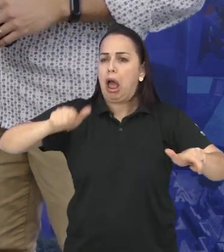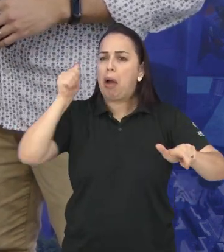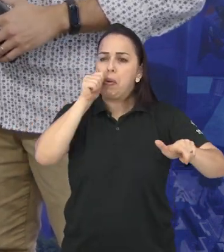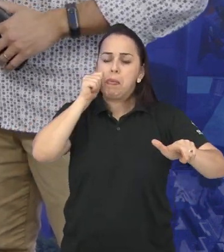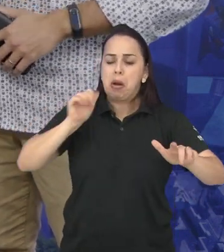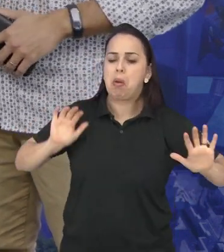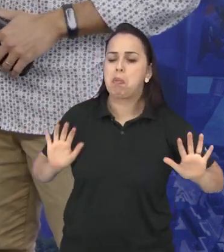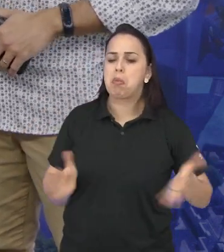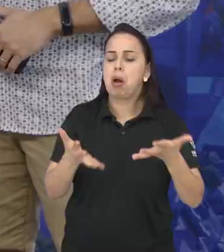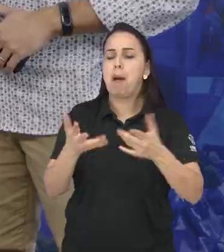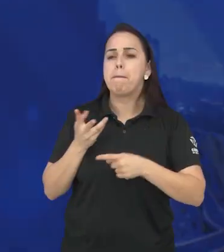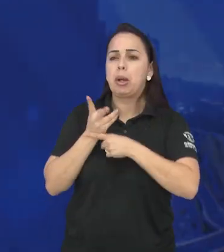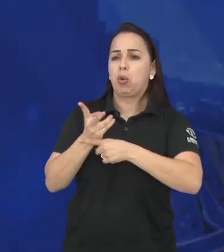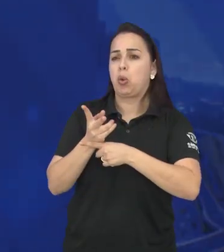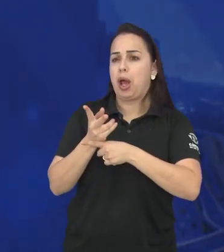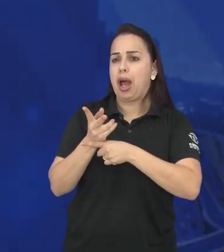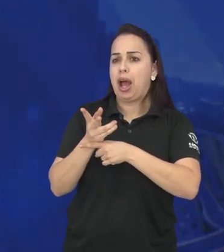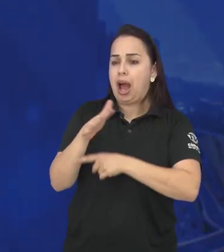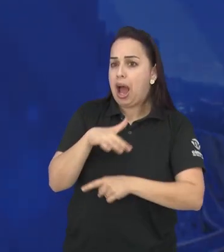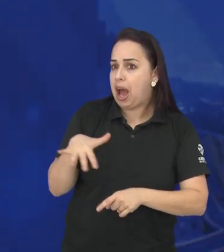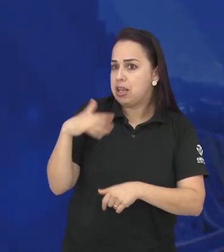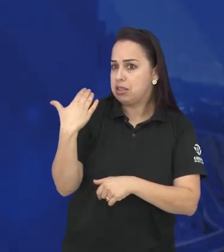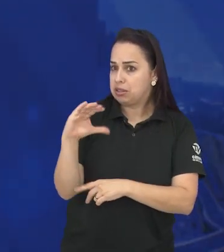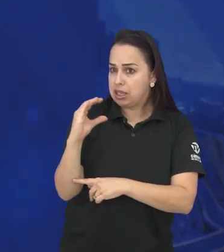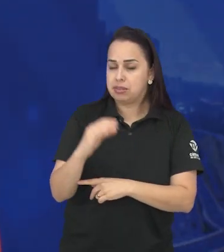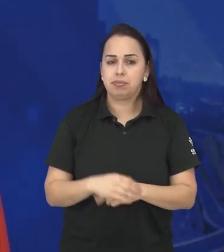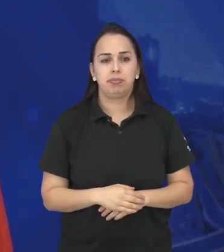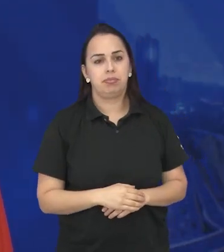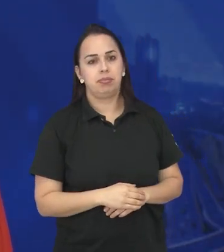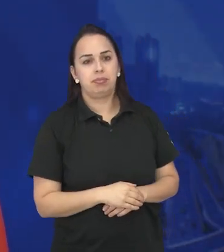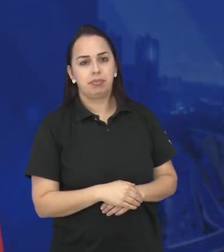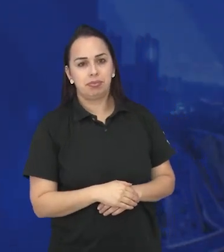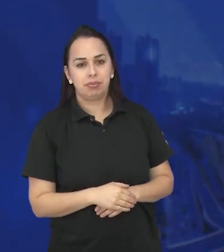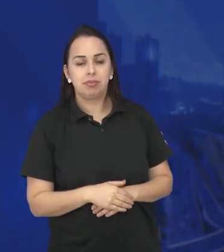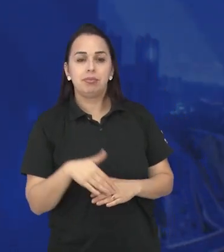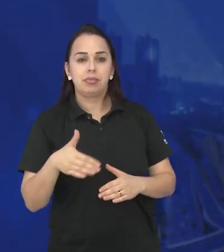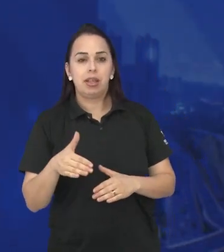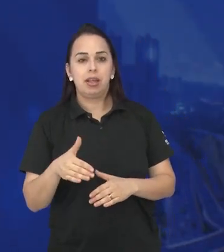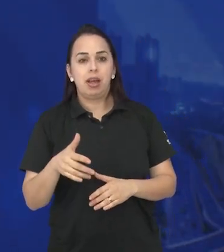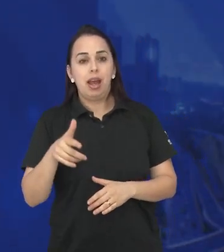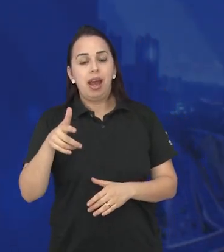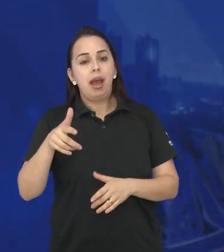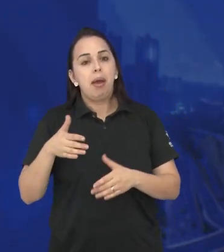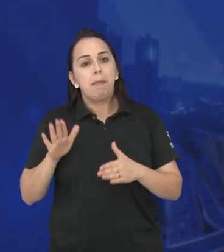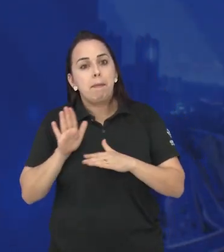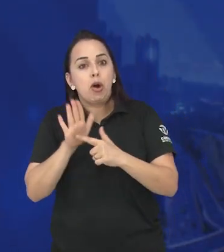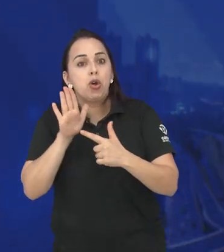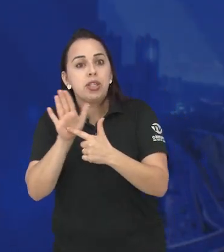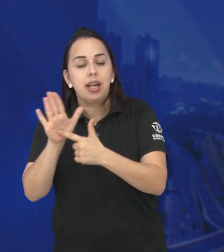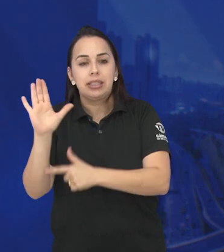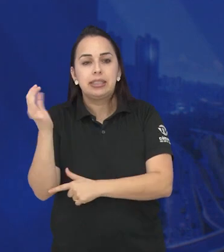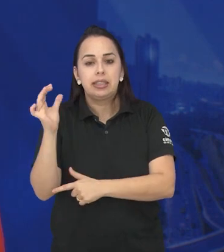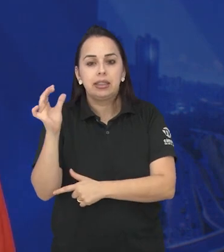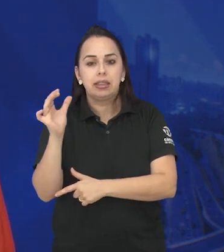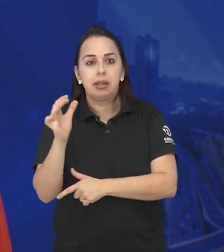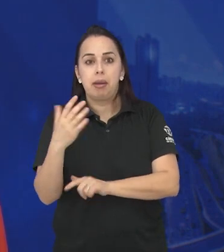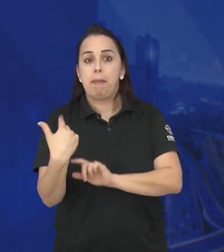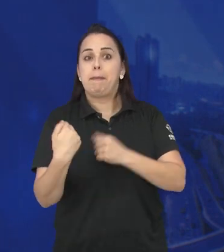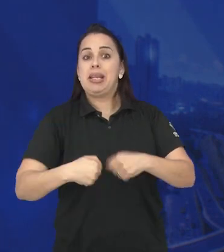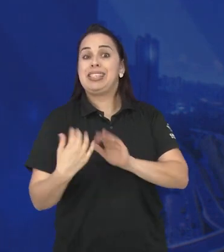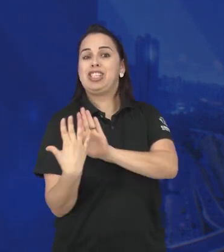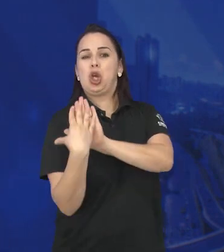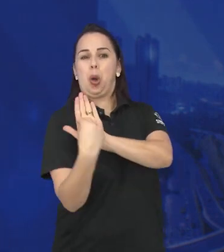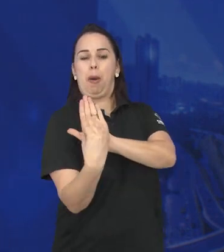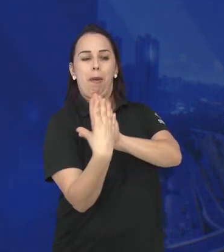a procurarem essas áreas? Acho que um jeito de motivar as meninas a se interessar pela ciência é elas terem